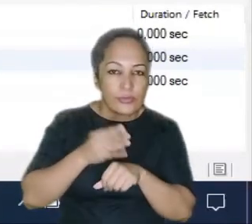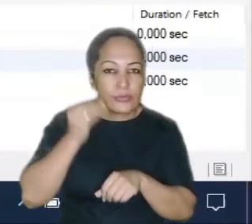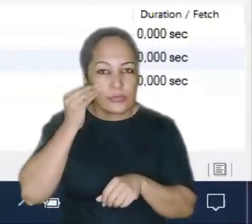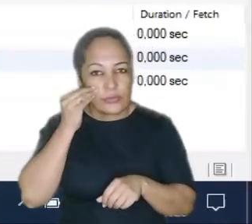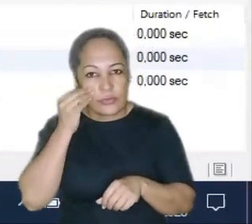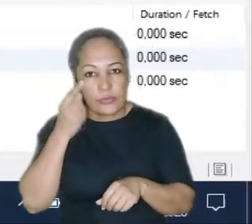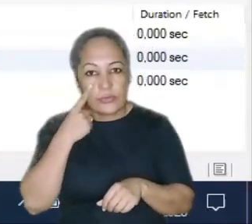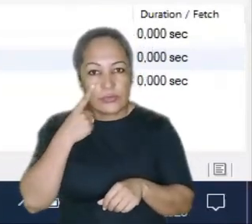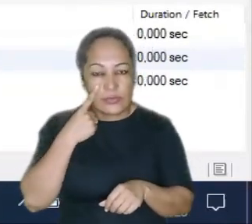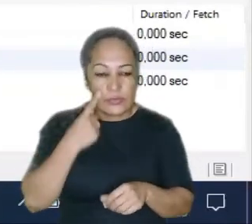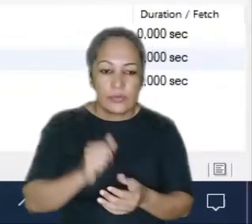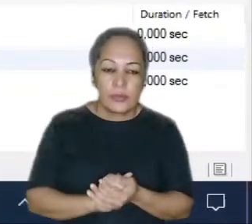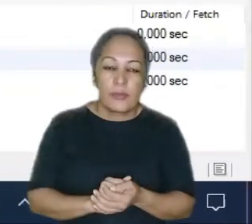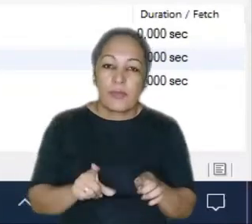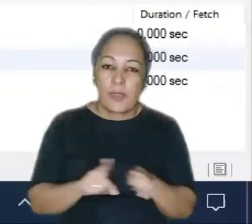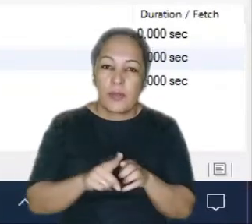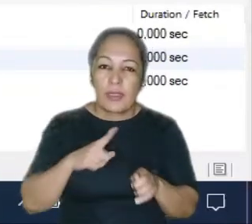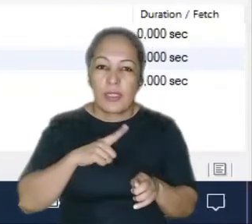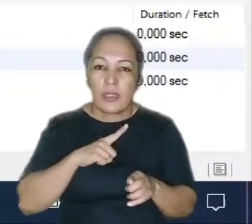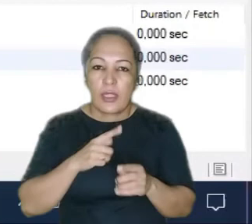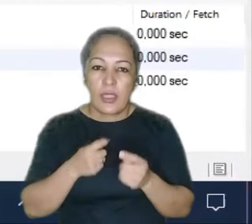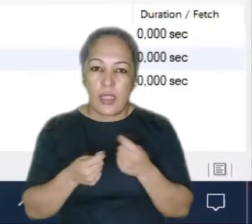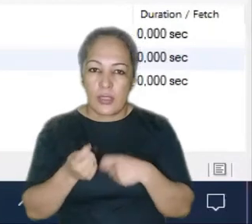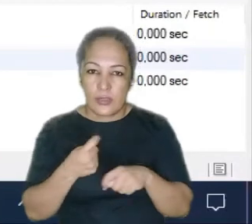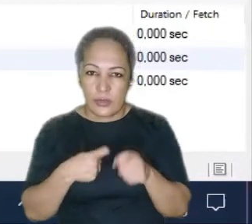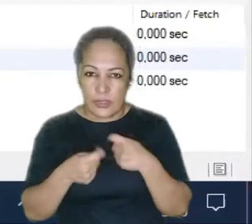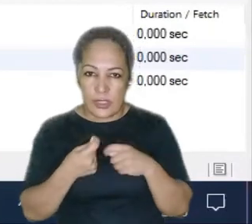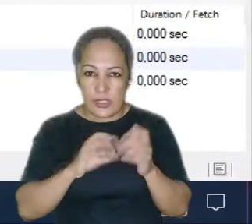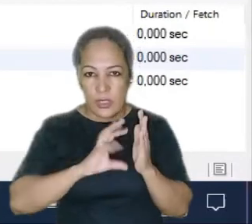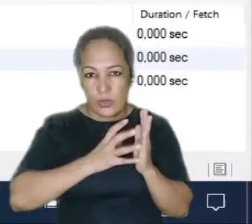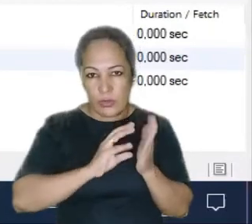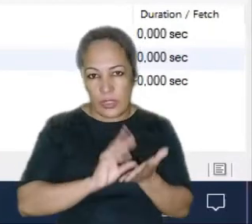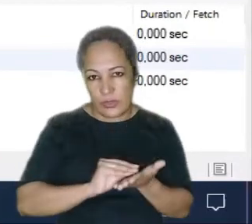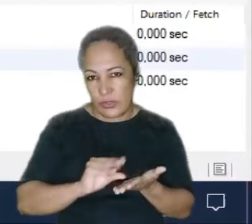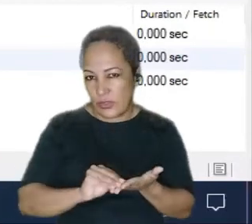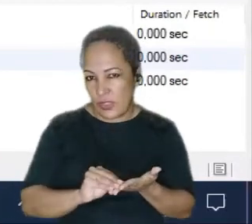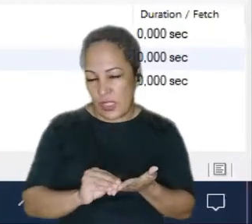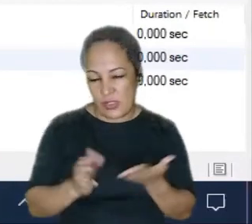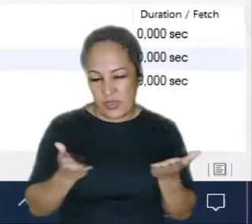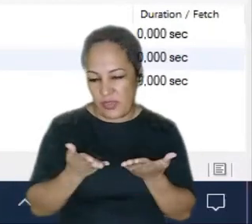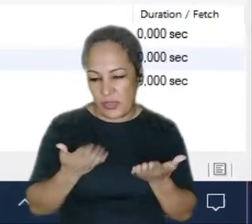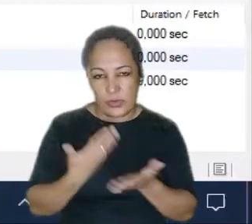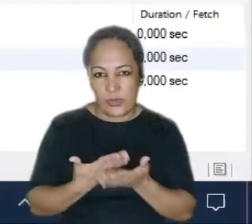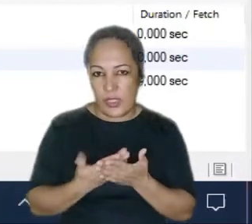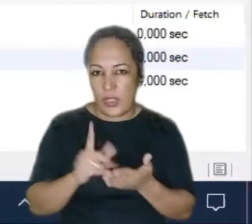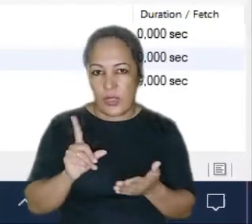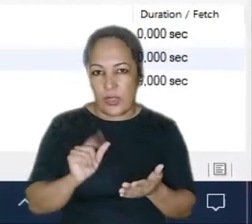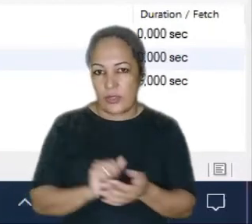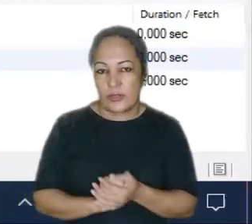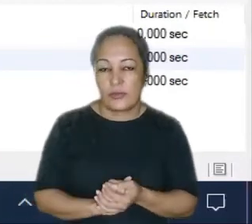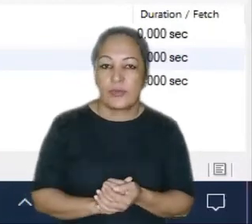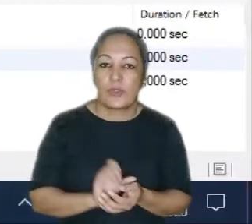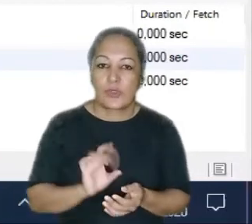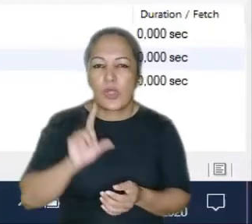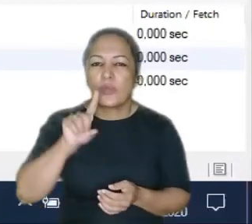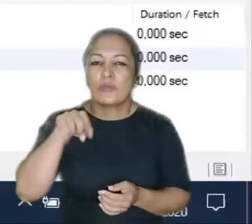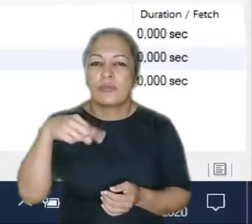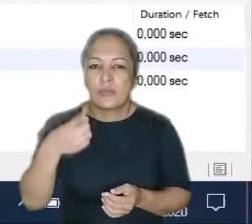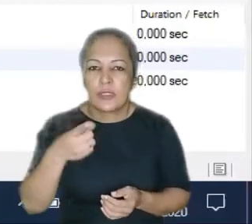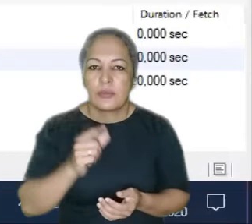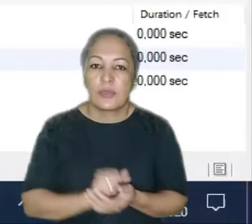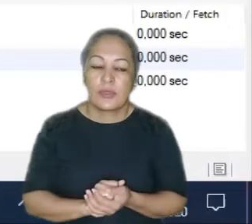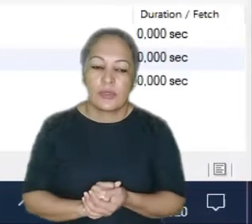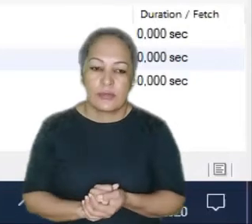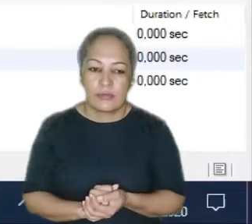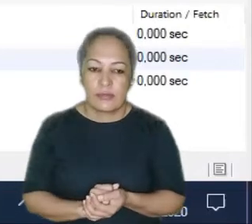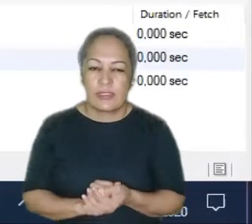Nós temos aqui a administração do banco de dados, mas a gente não vai entrar nisso no início agora, isso já é o suficiente para vocês saberem. Tem várias coisas